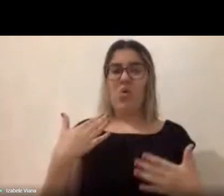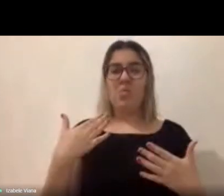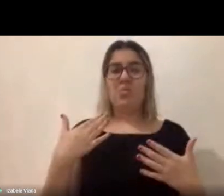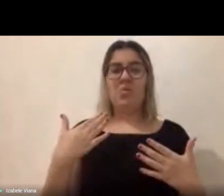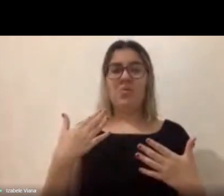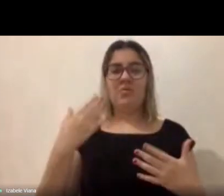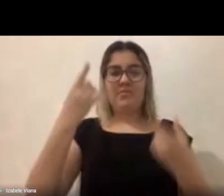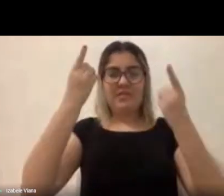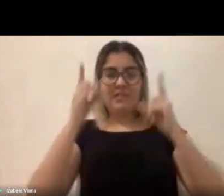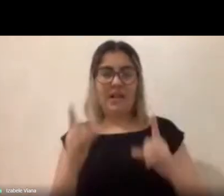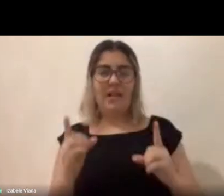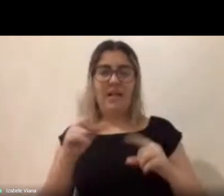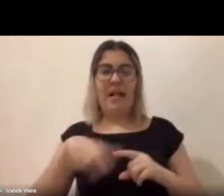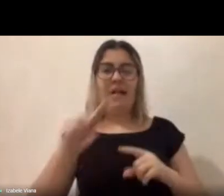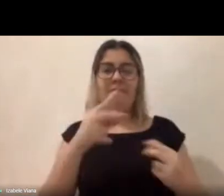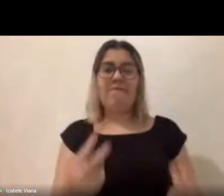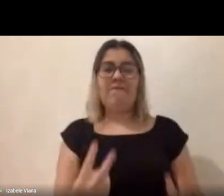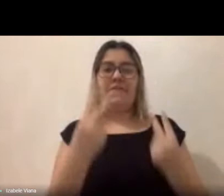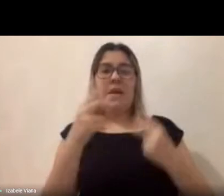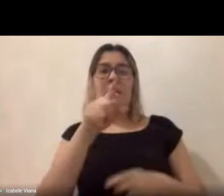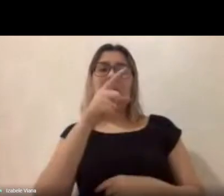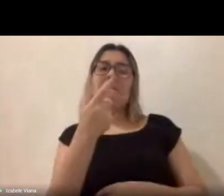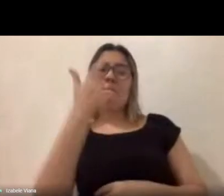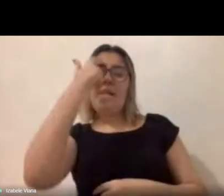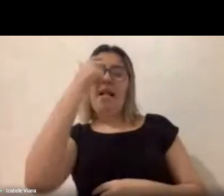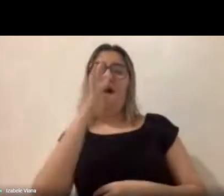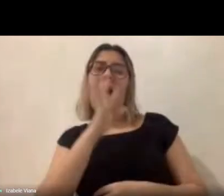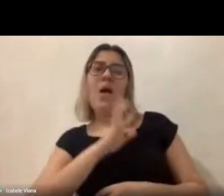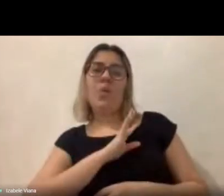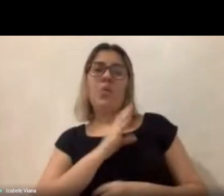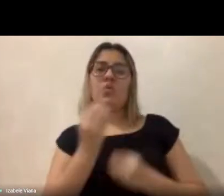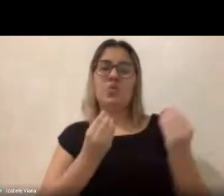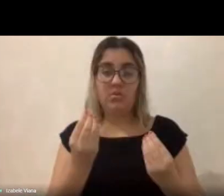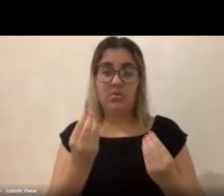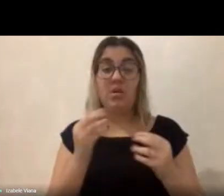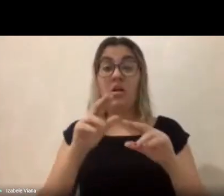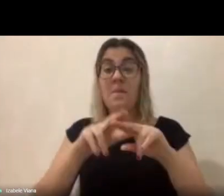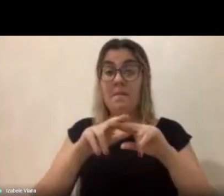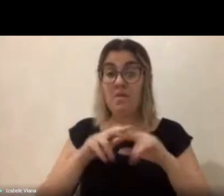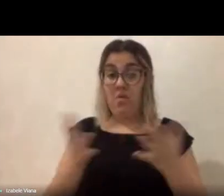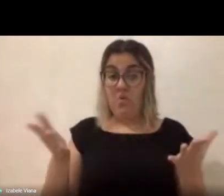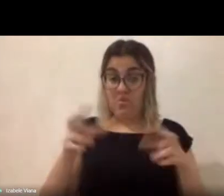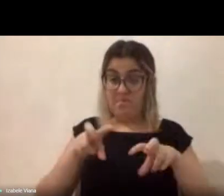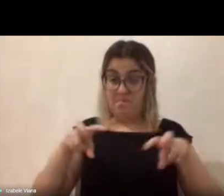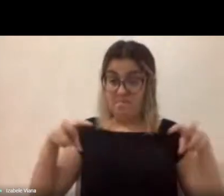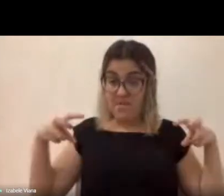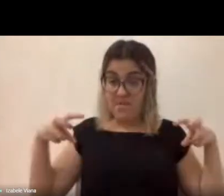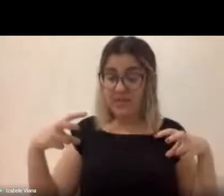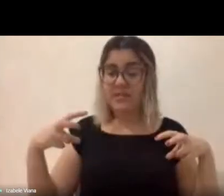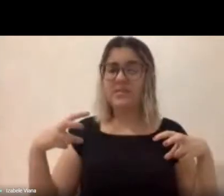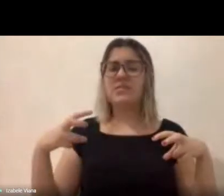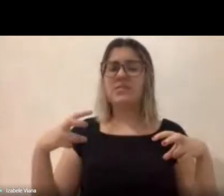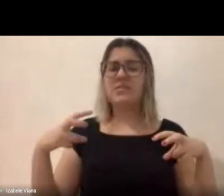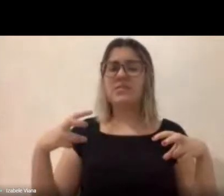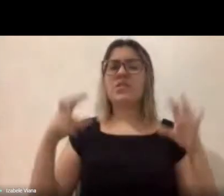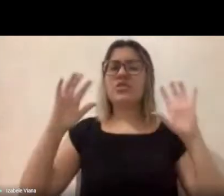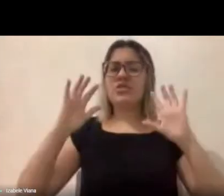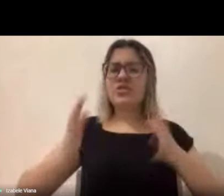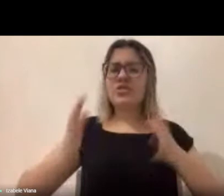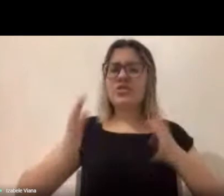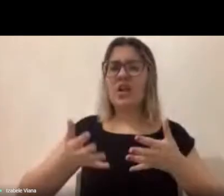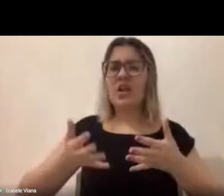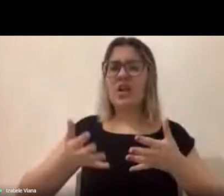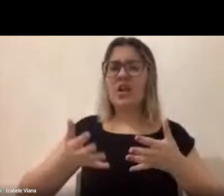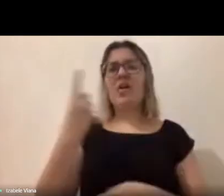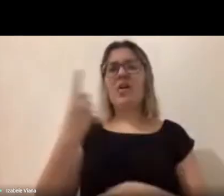eu acho que tá numa mesa hoje, depois de tanto tempo, assim, a gente, de algum modo, tanto tempo se